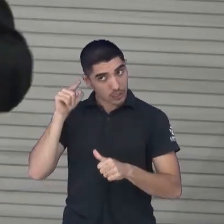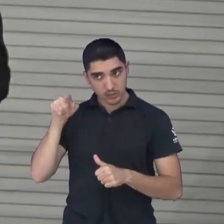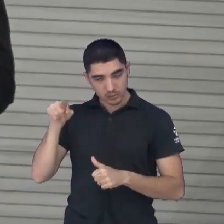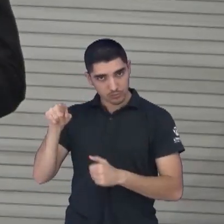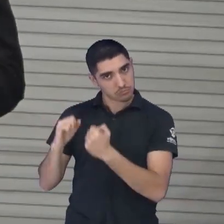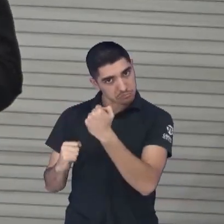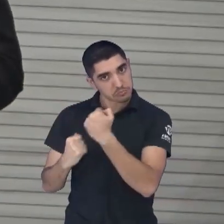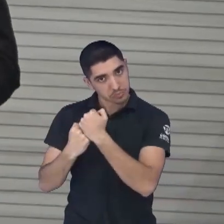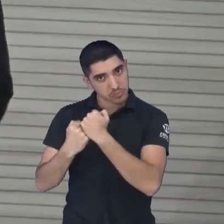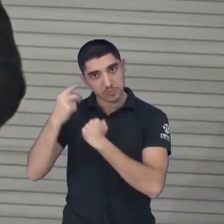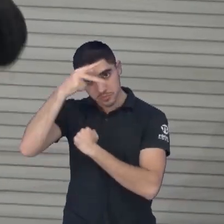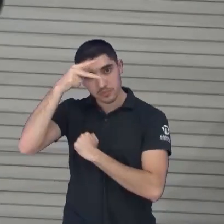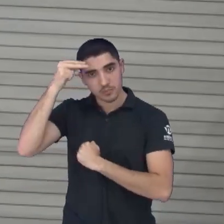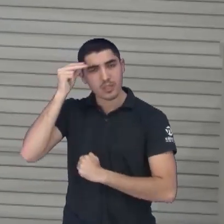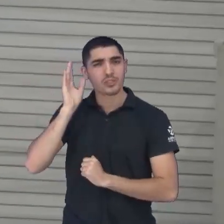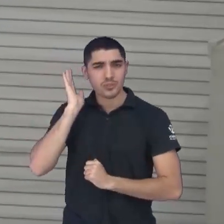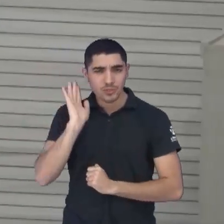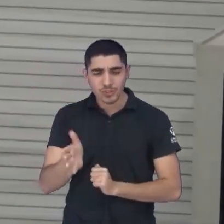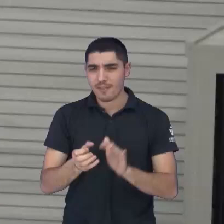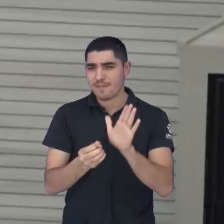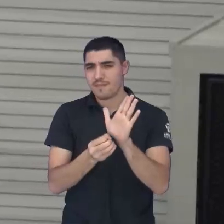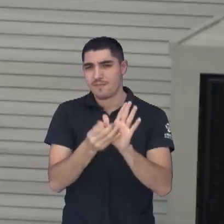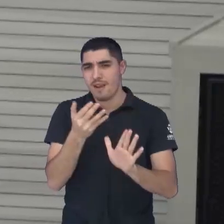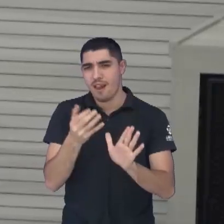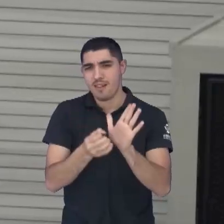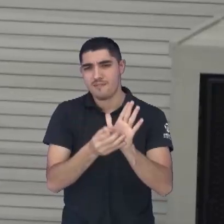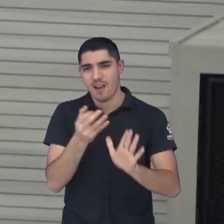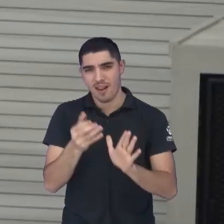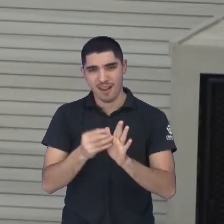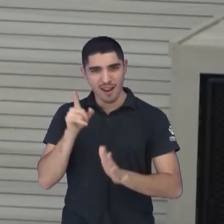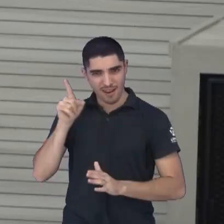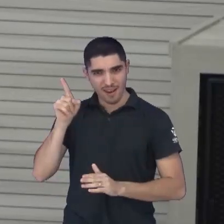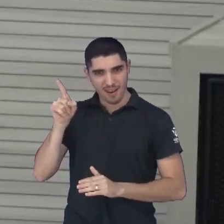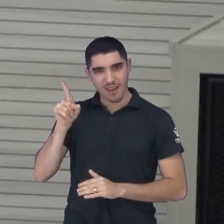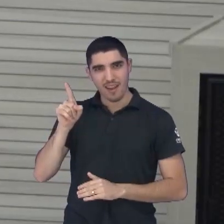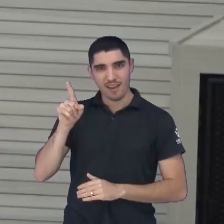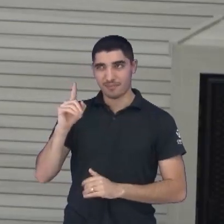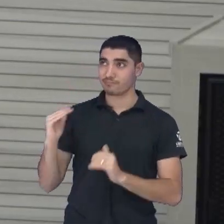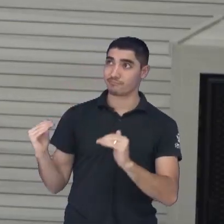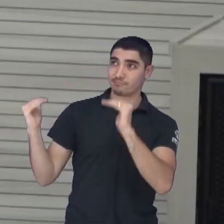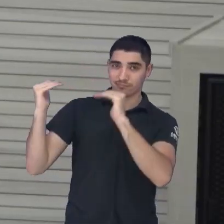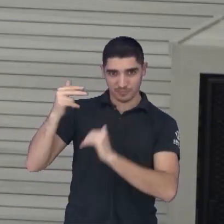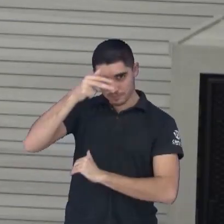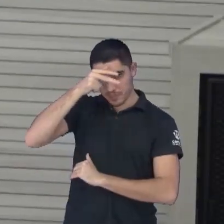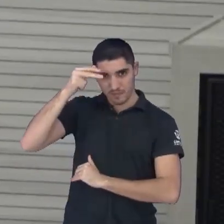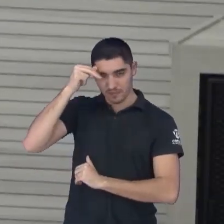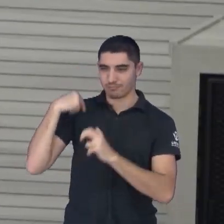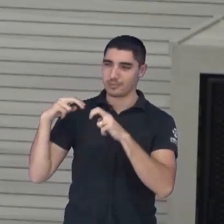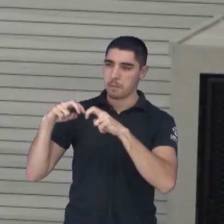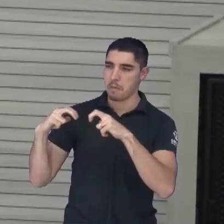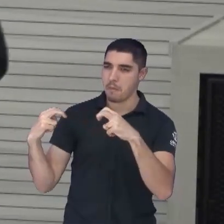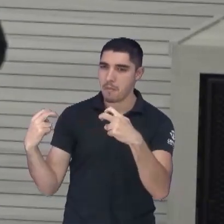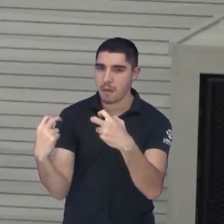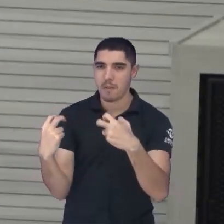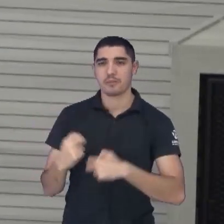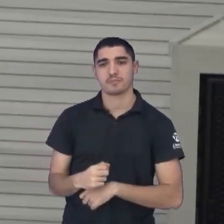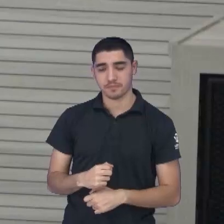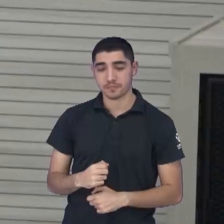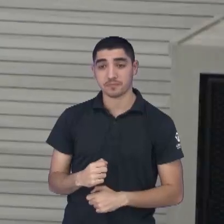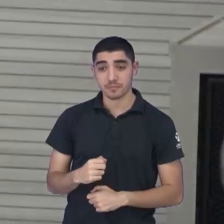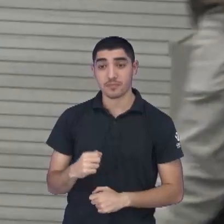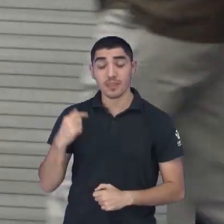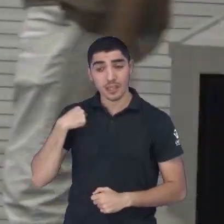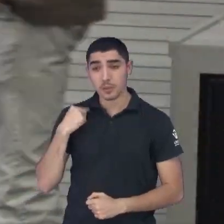quantas e quantas vezes, sentado lá numa daquelas cadeiras do 7º andar, implorando por uma fresa na